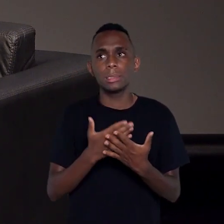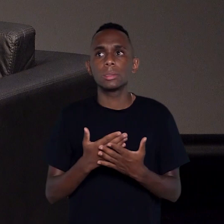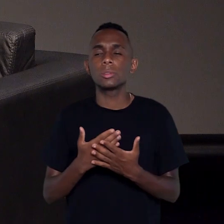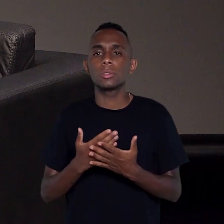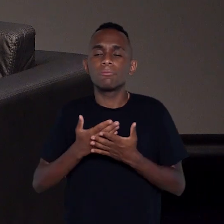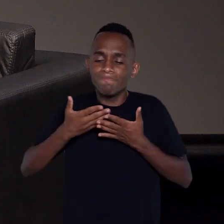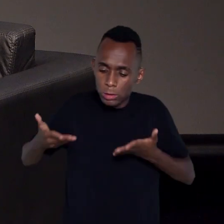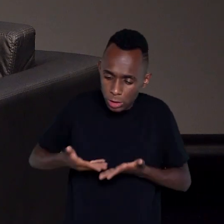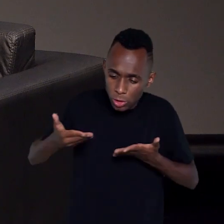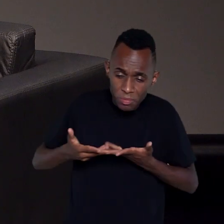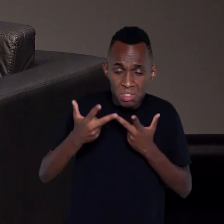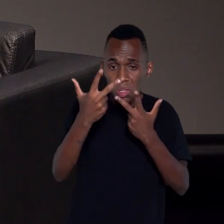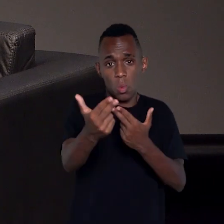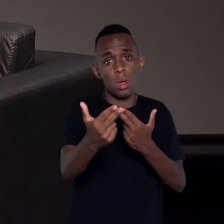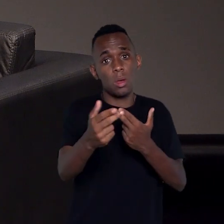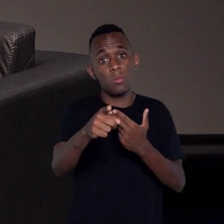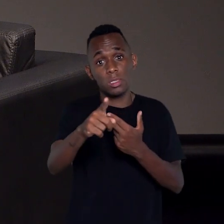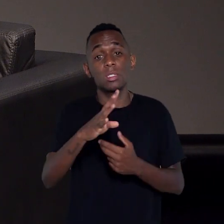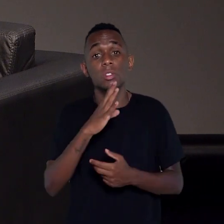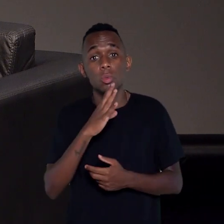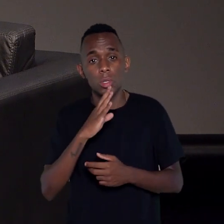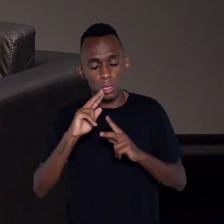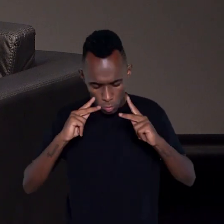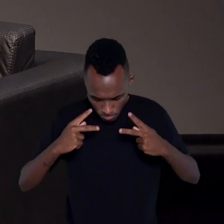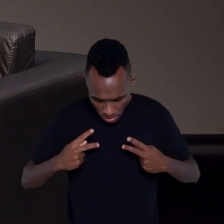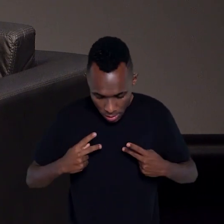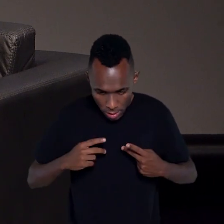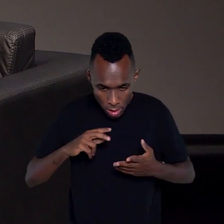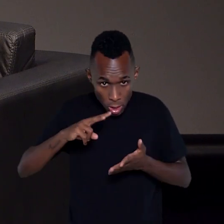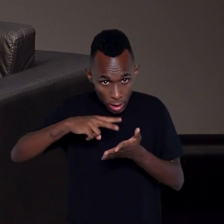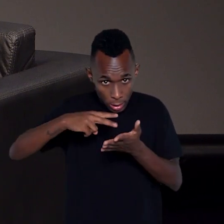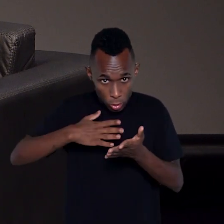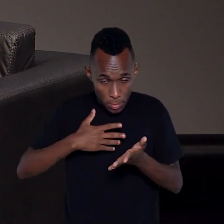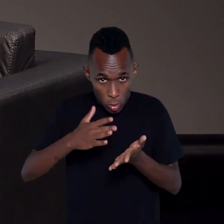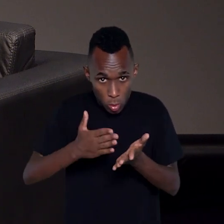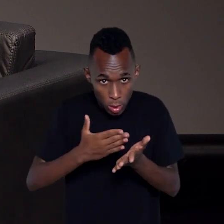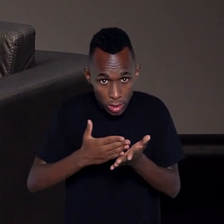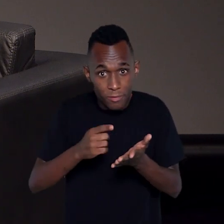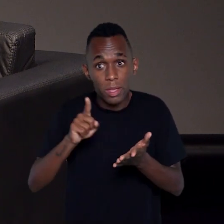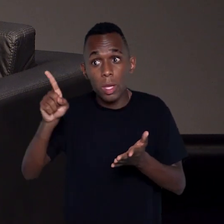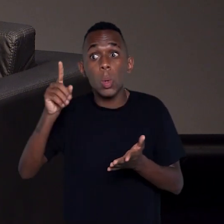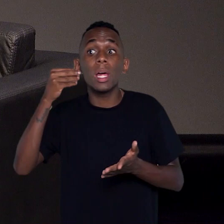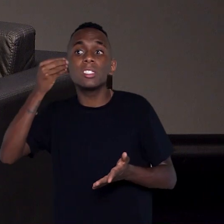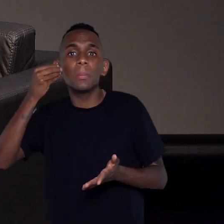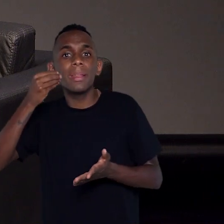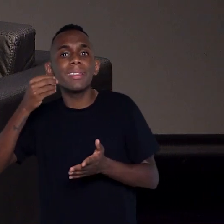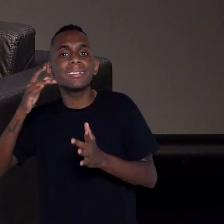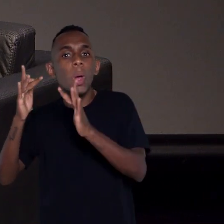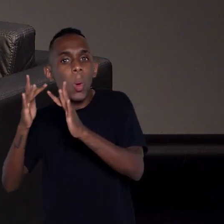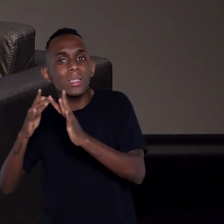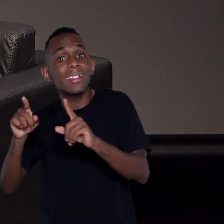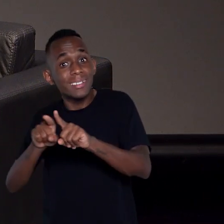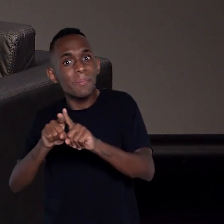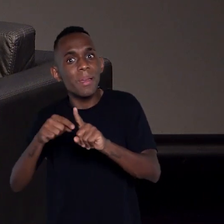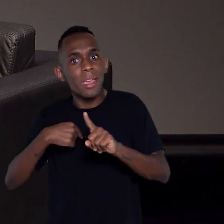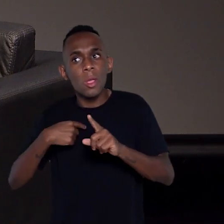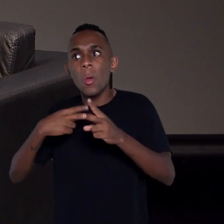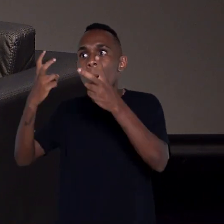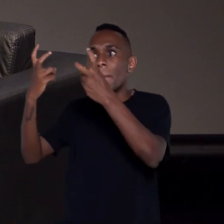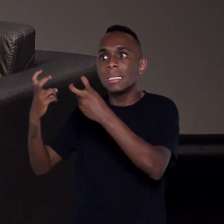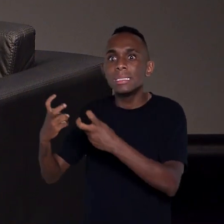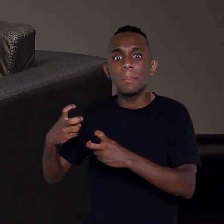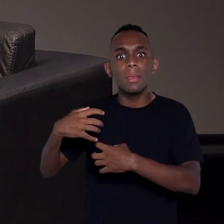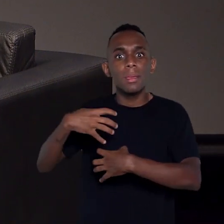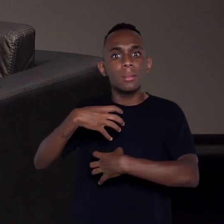que eu fui movido pelas mesmas coisas. Você disse que se reconheceu com essa leitura, né? E eu, estando naquele espaço, naquele lugar, parece que eu reconheci